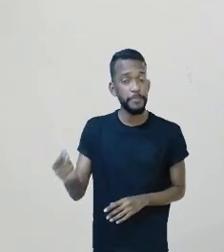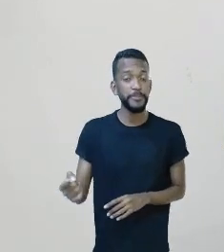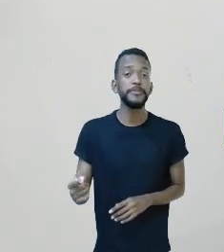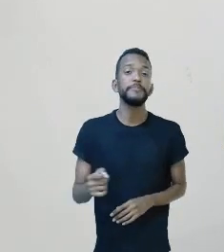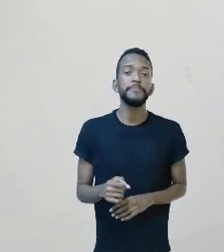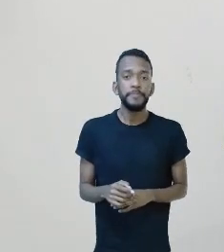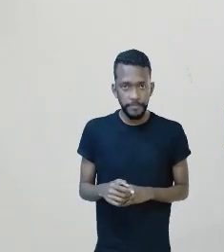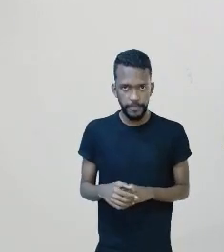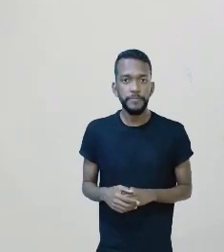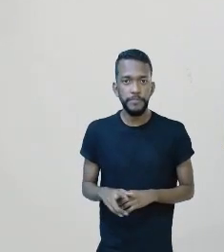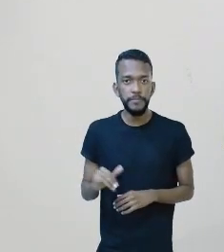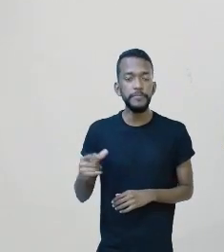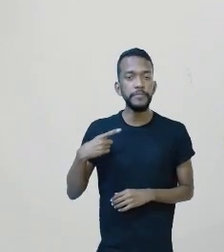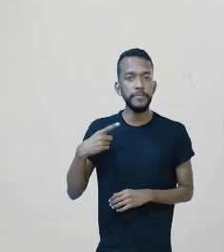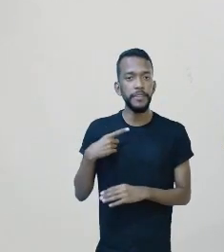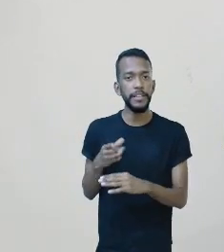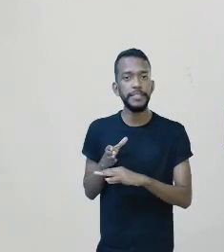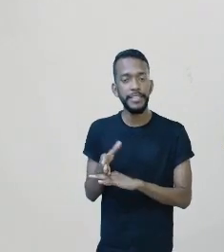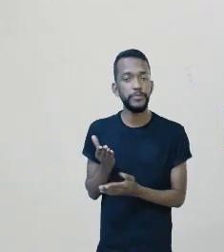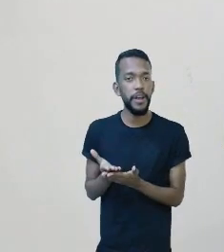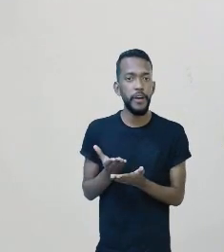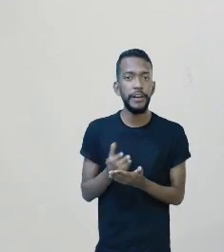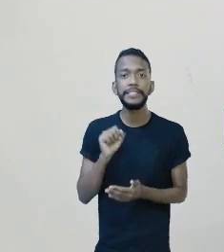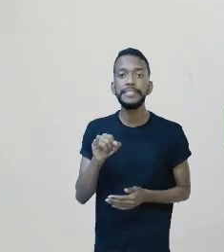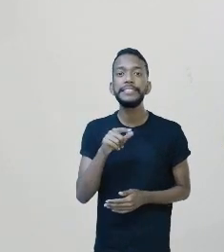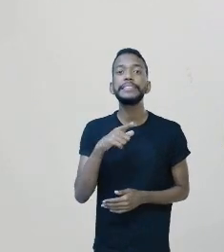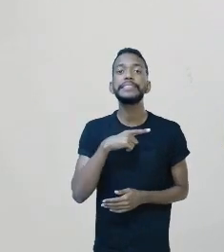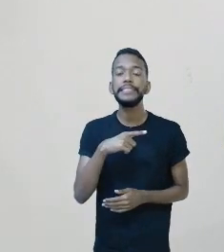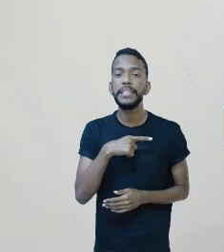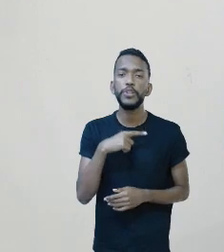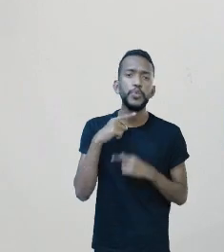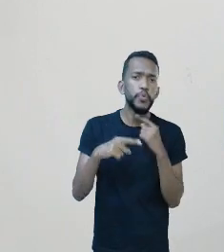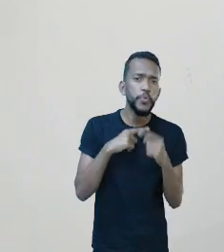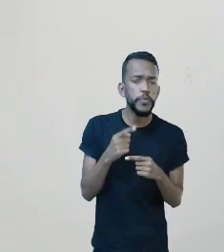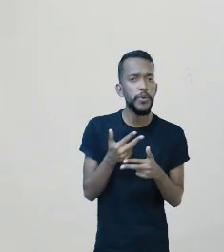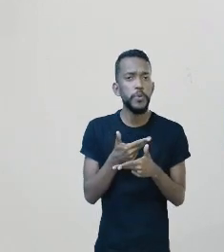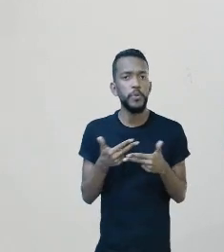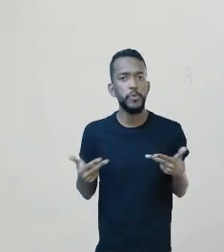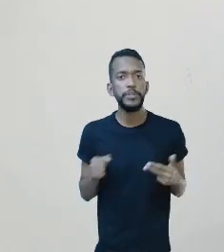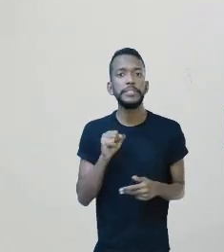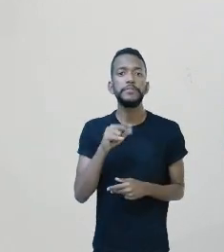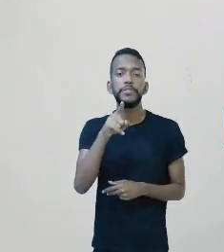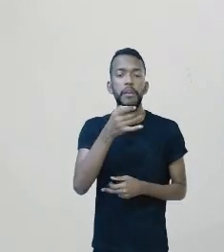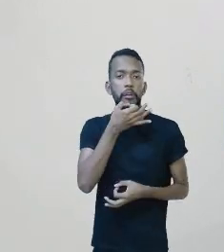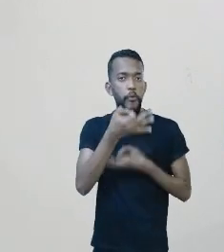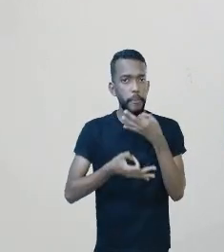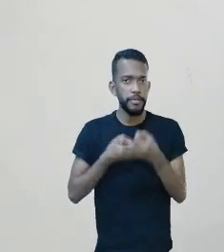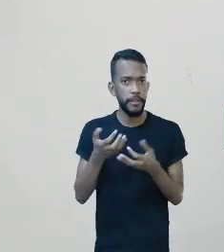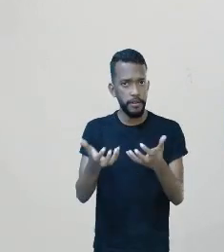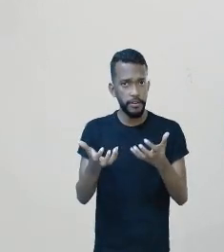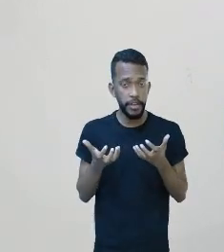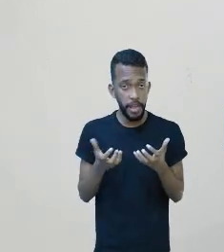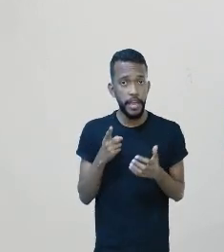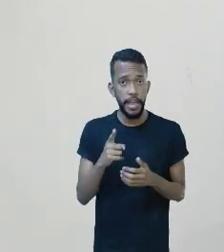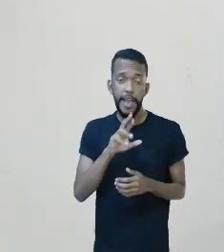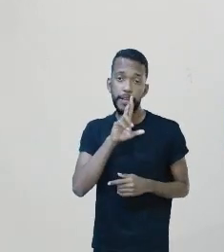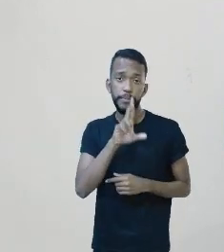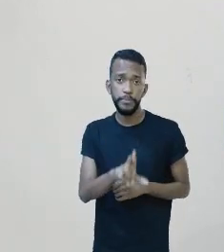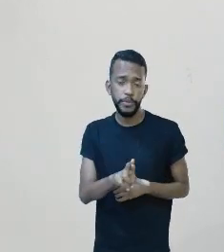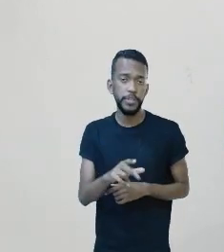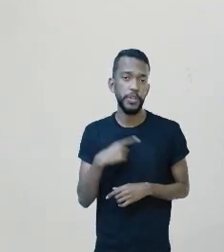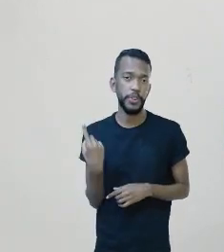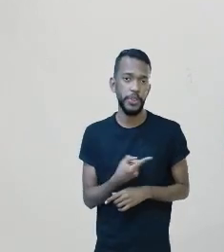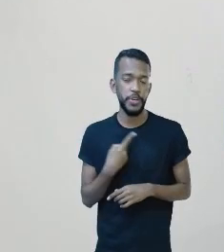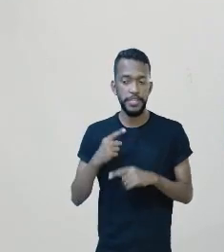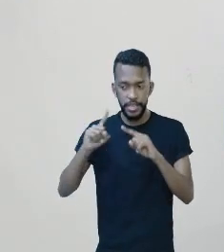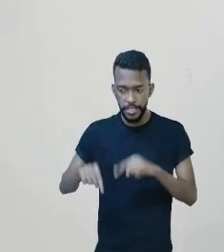aula. Portanto, se tem alguma dúvida, se quer fazer algum comentário ou responder ao nosso